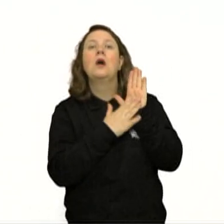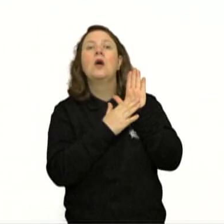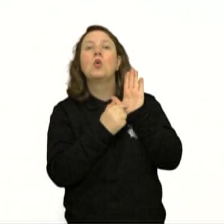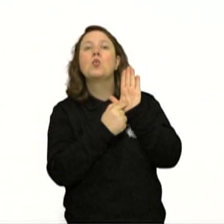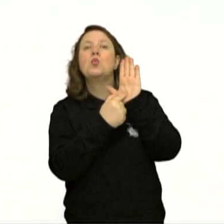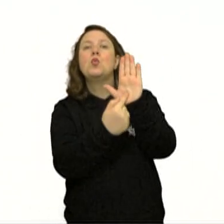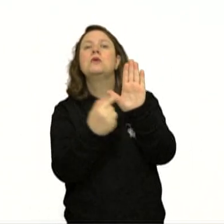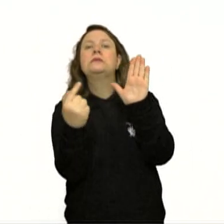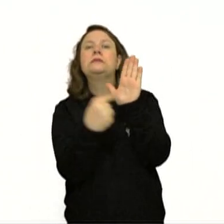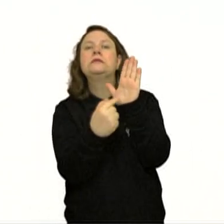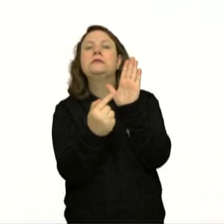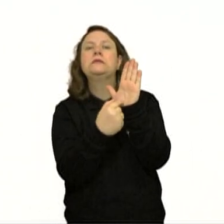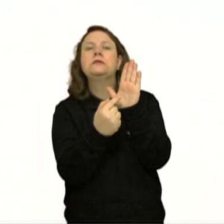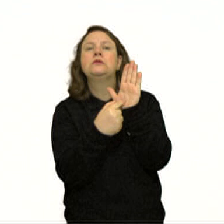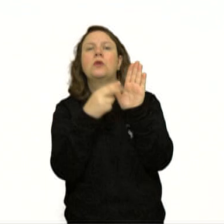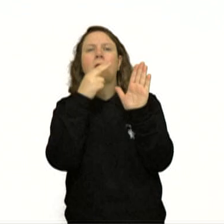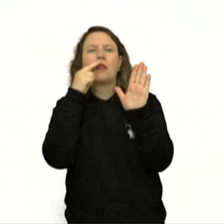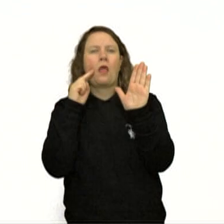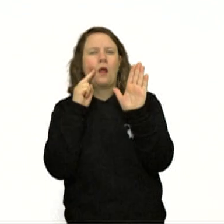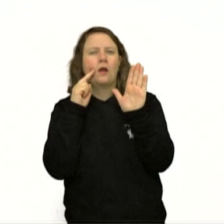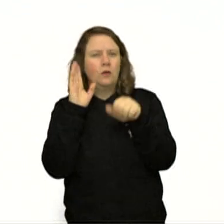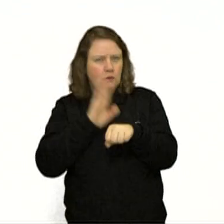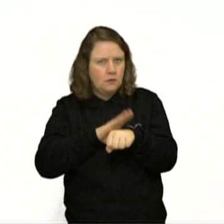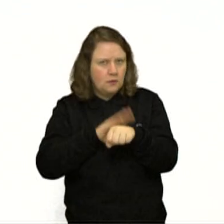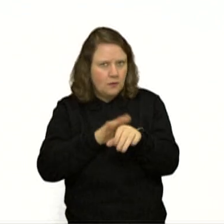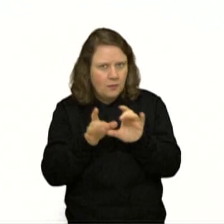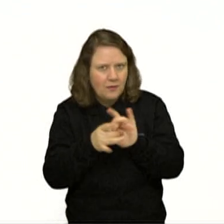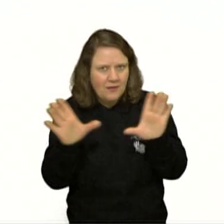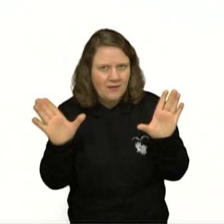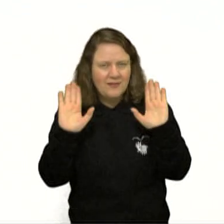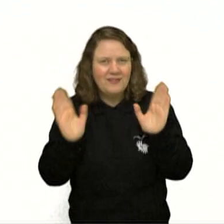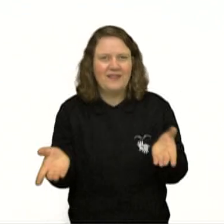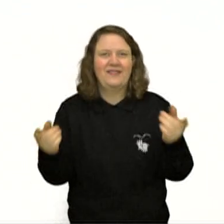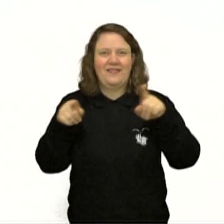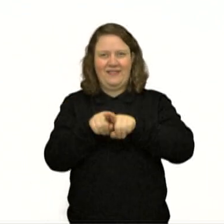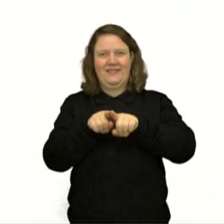crimes stalinistas? Vocês vão ter aí um tempo para pensar e eu já retorno.